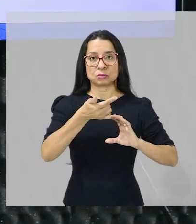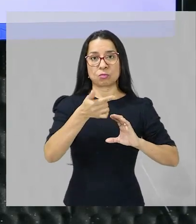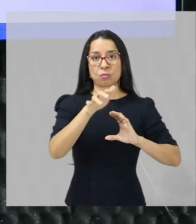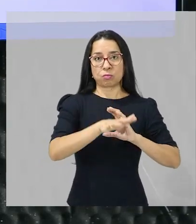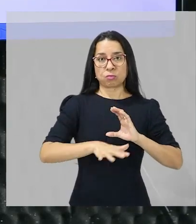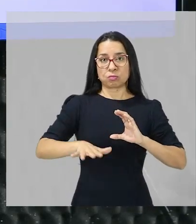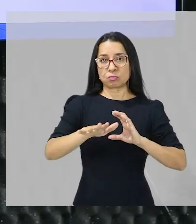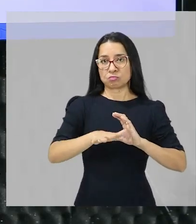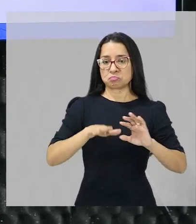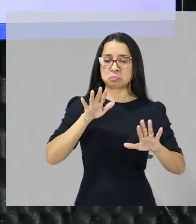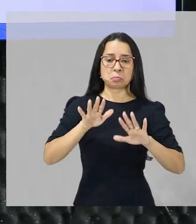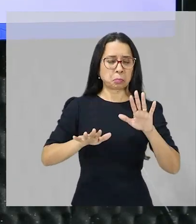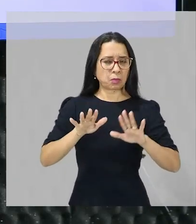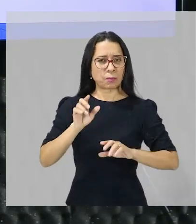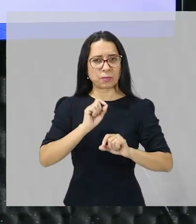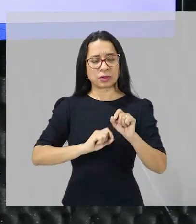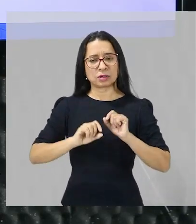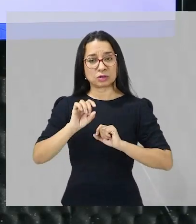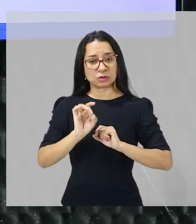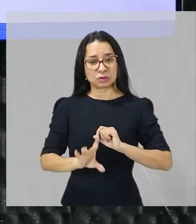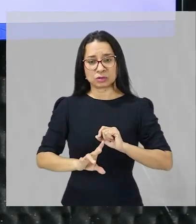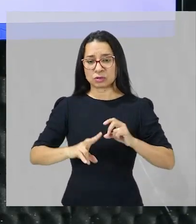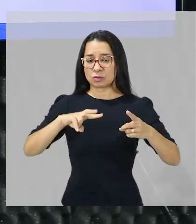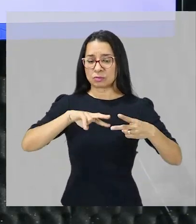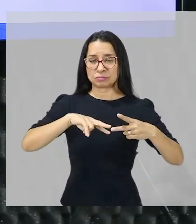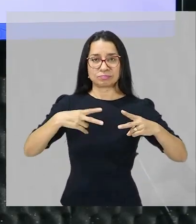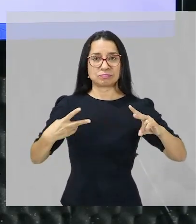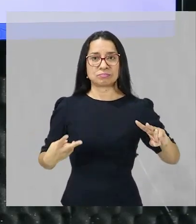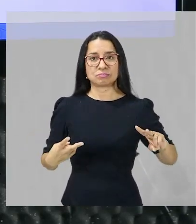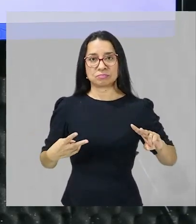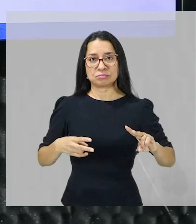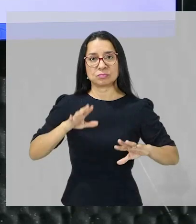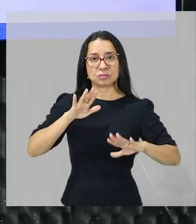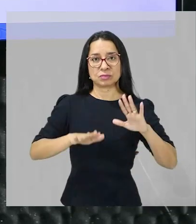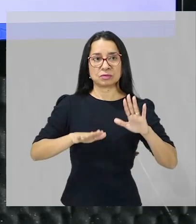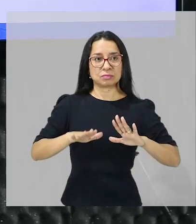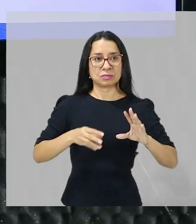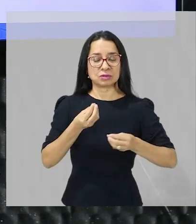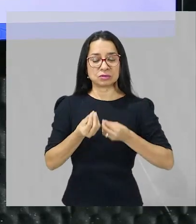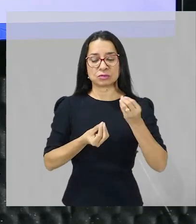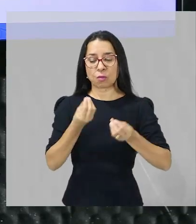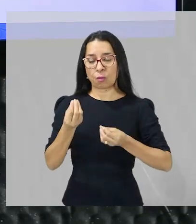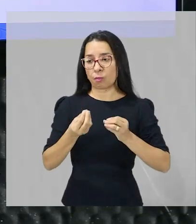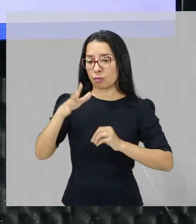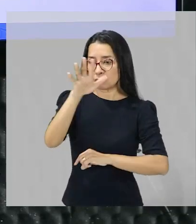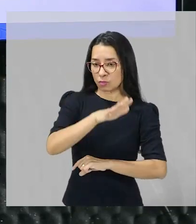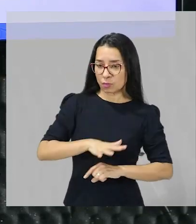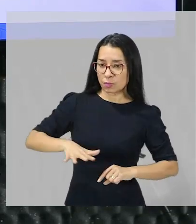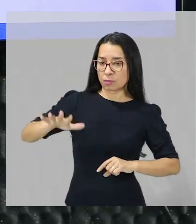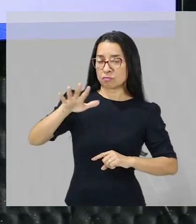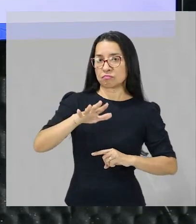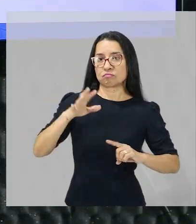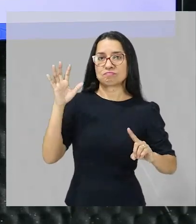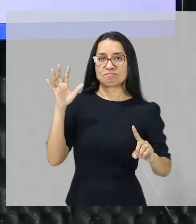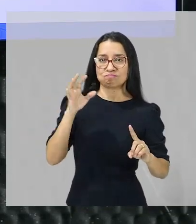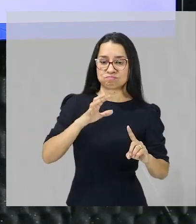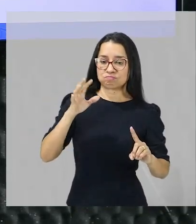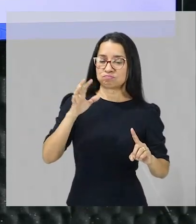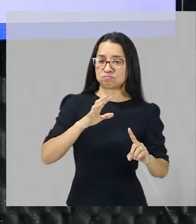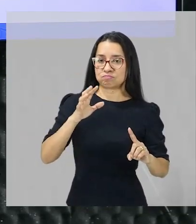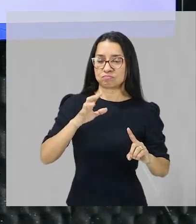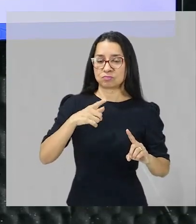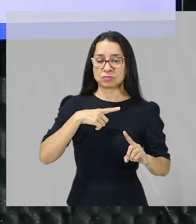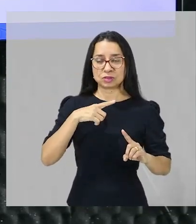ela não depende apenas do caráter genético, ela depende do fator ambiental. Daí nós temos o que nós chamamos